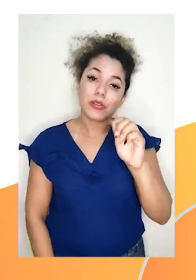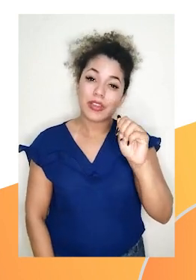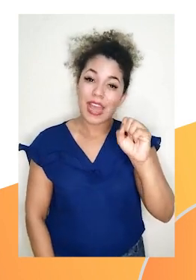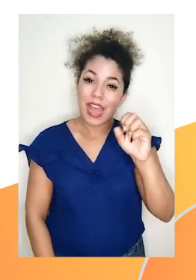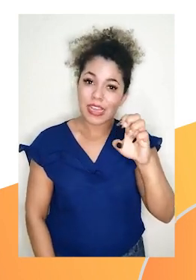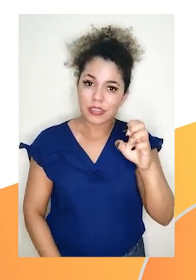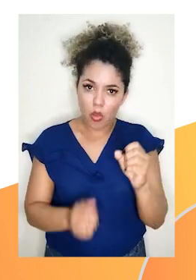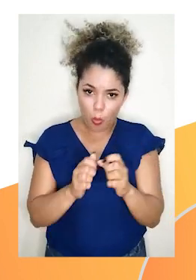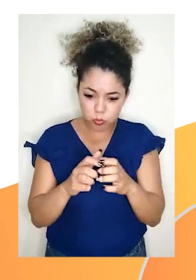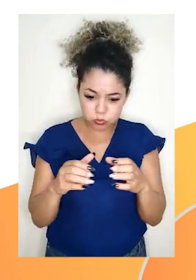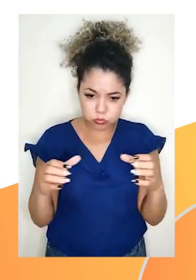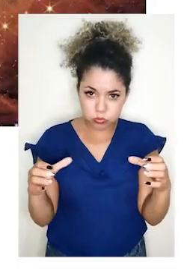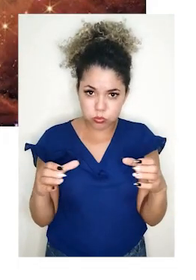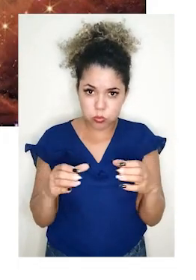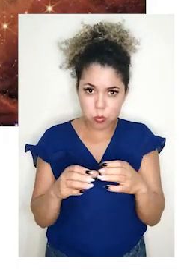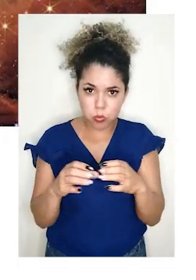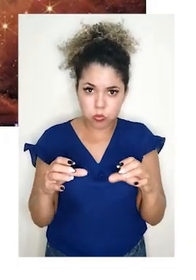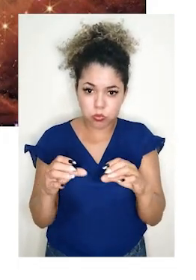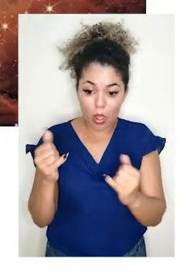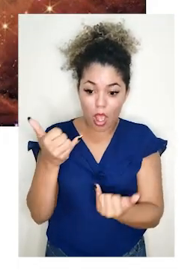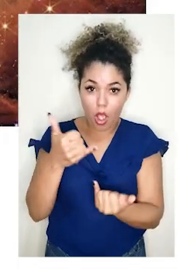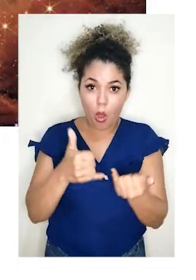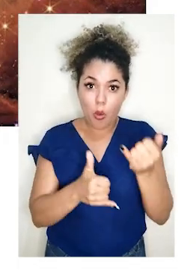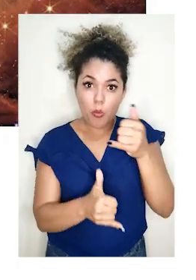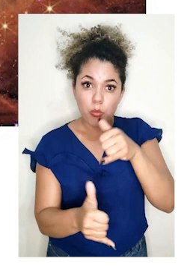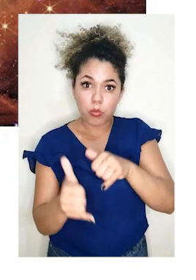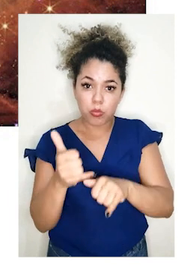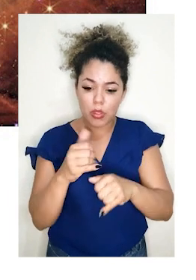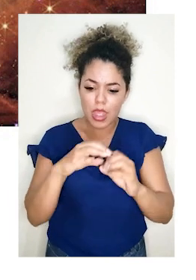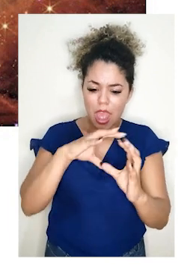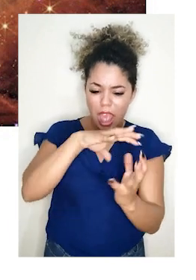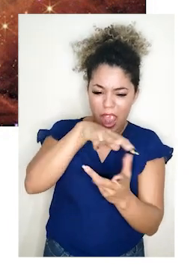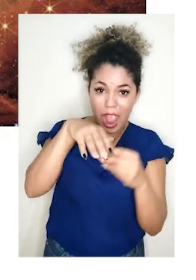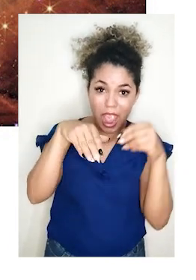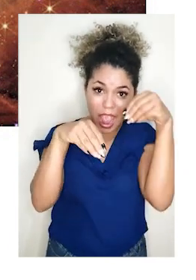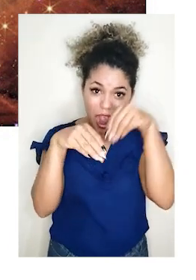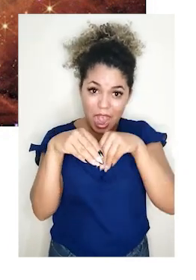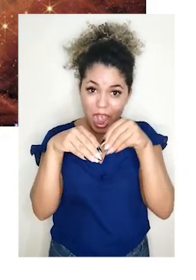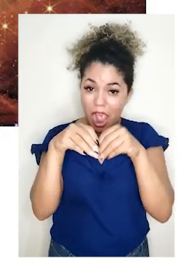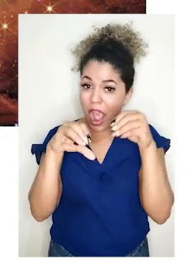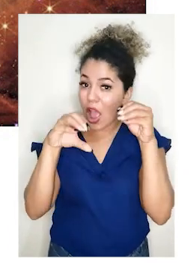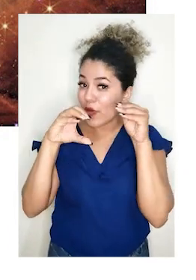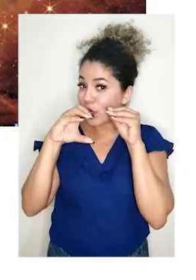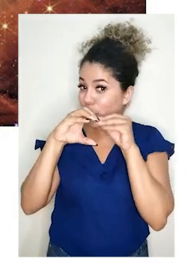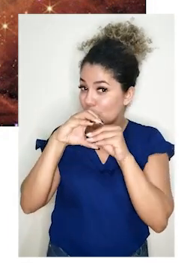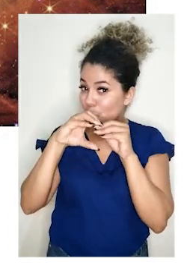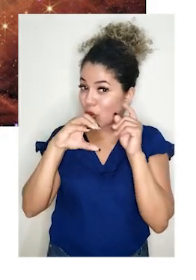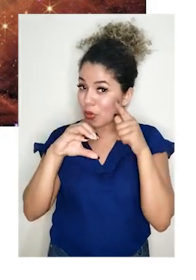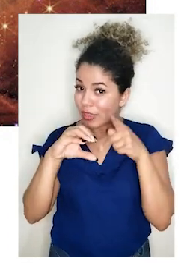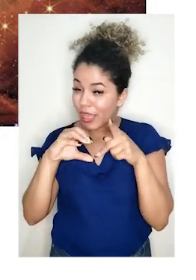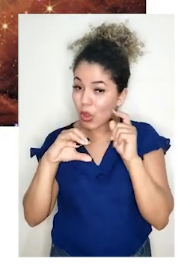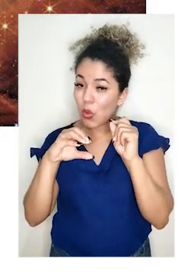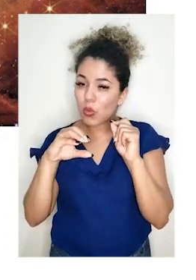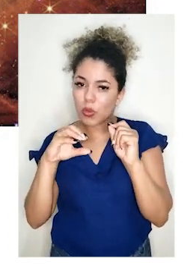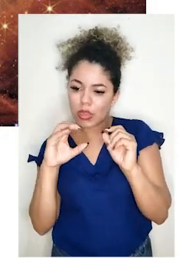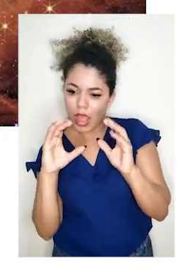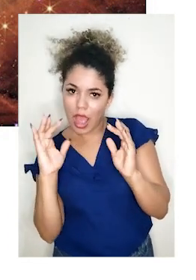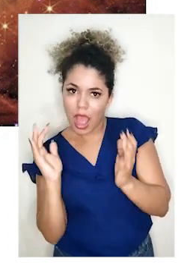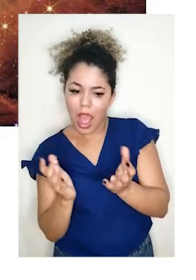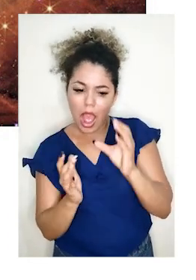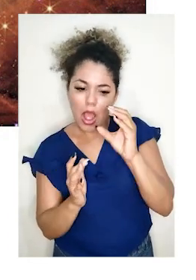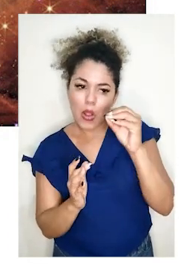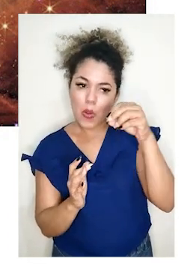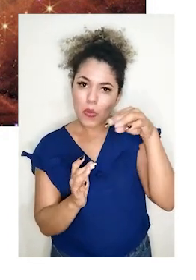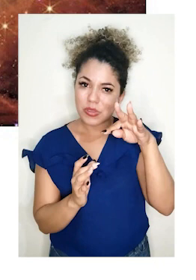do gás, nós temos reações que são observadas no núcleo da estrela. Então, quando você tem contração do gás, a concentração